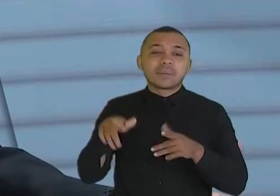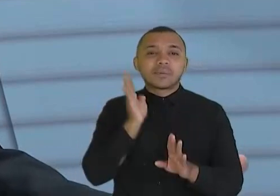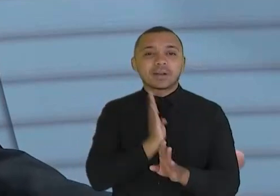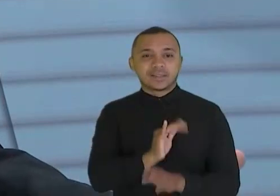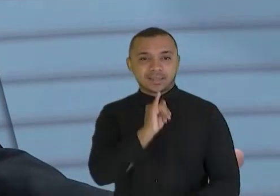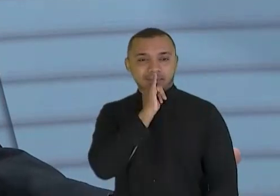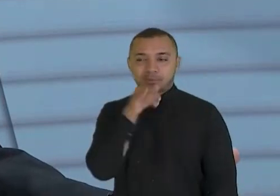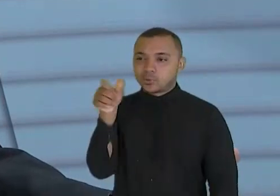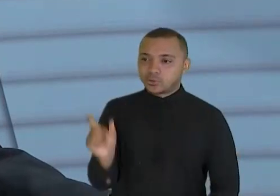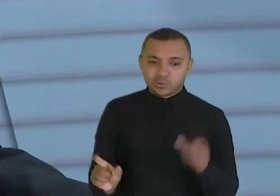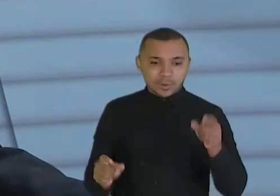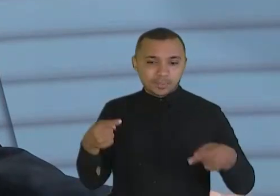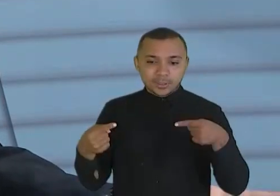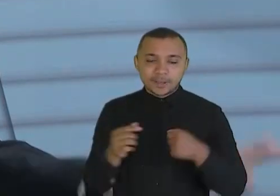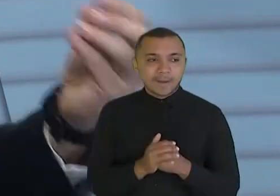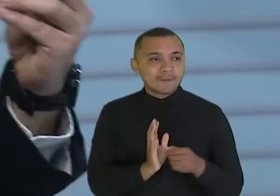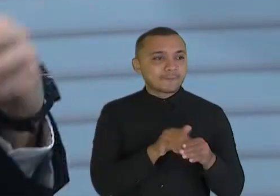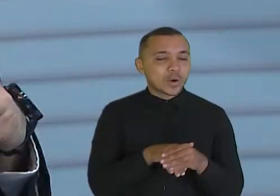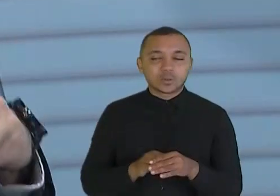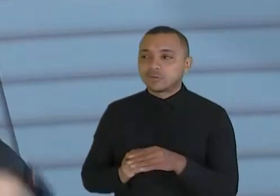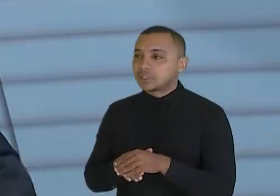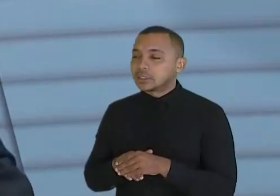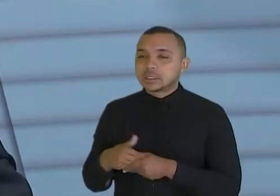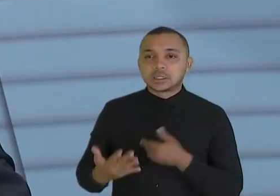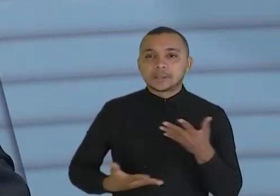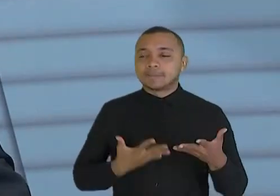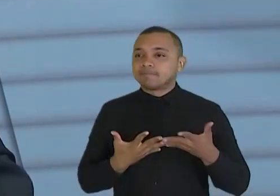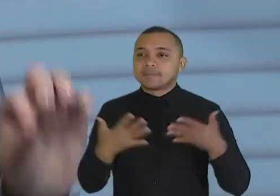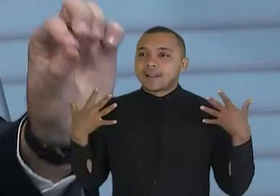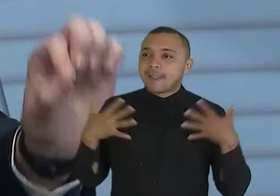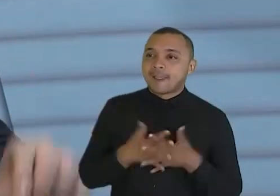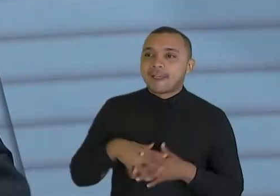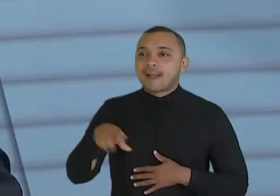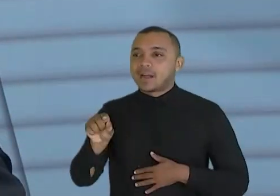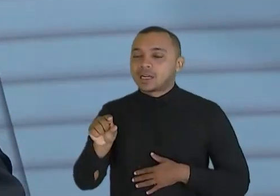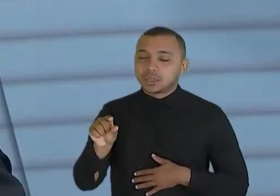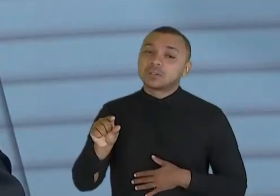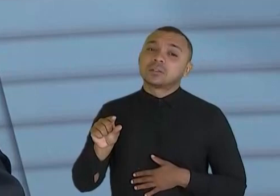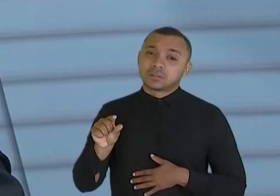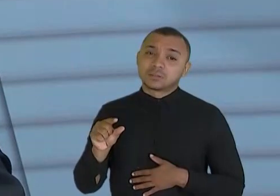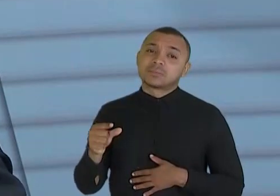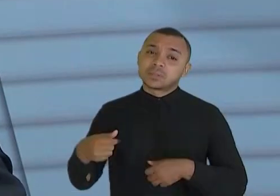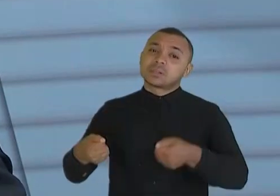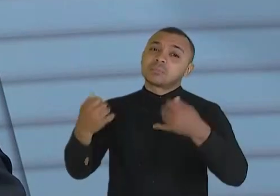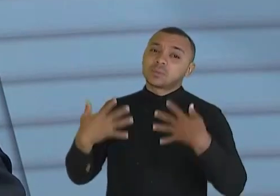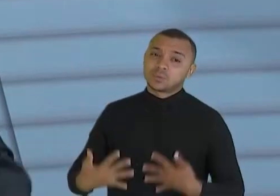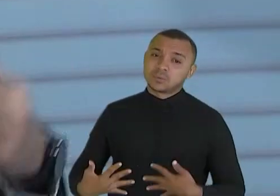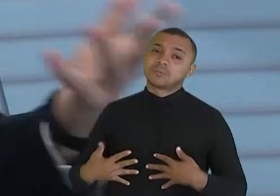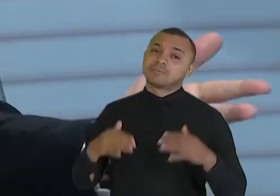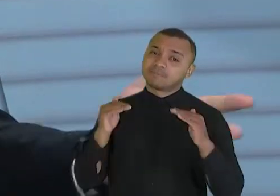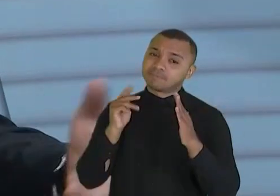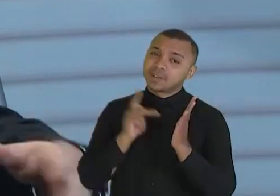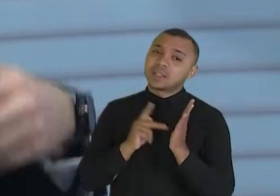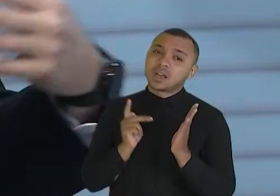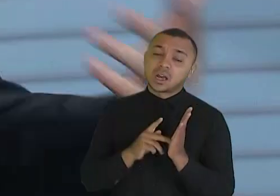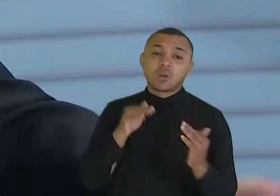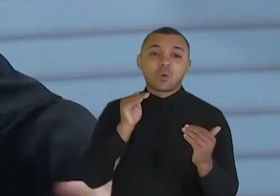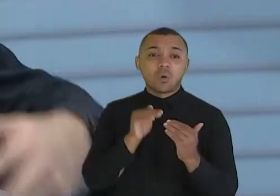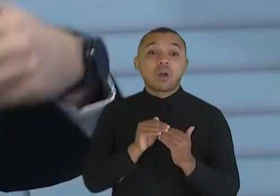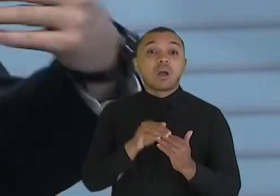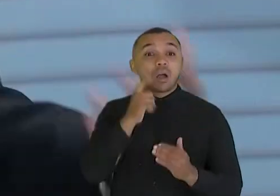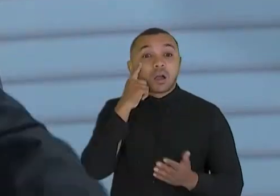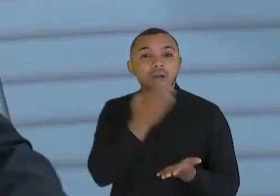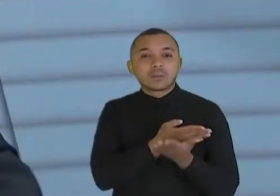nosso futuro. Então, esse problema aí é seríssimo. Você tocou num ponto fundamental, né? Que somente o que é